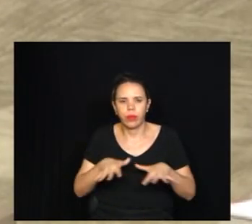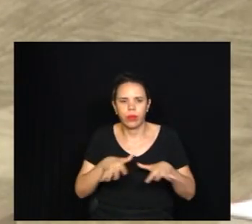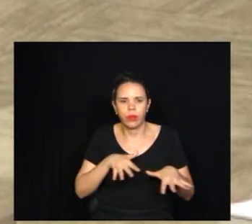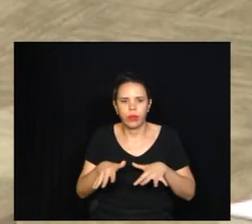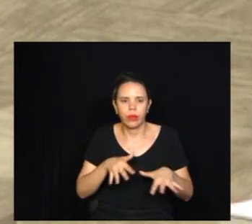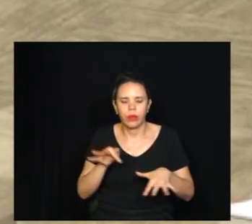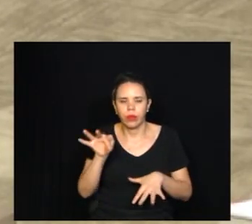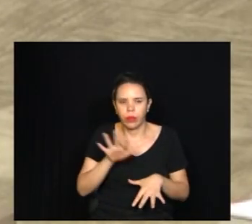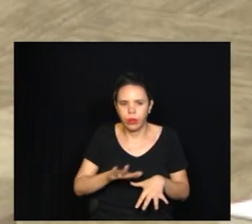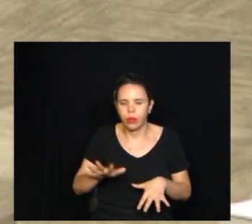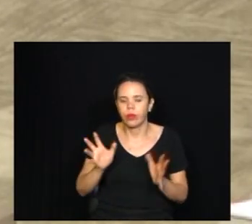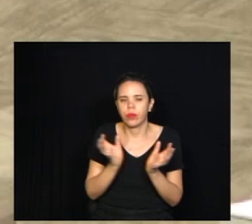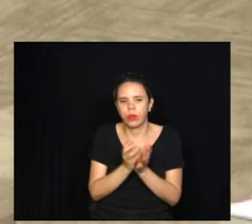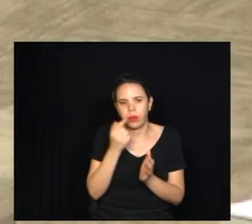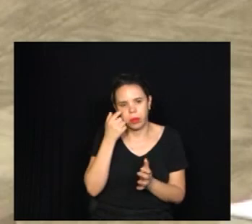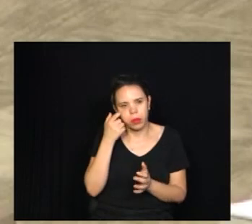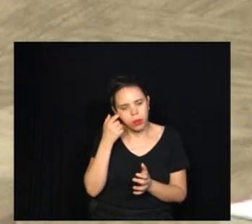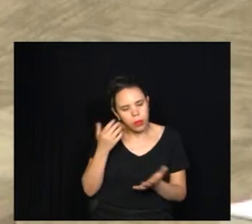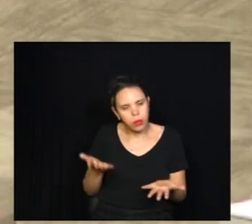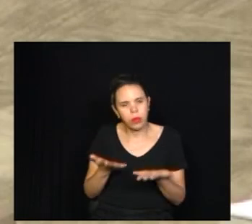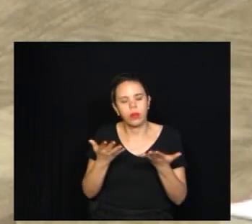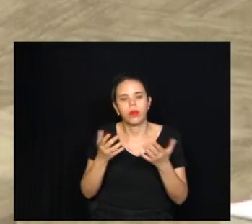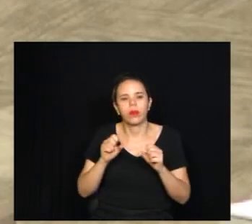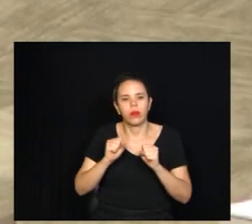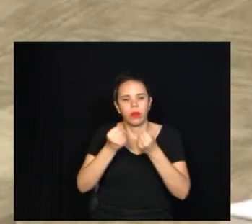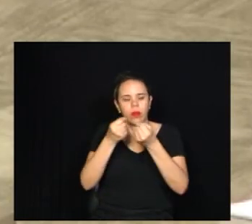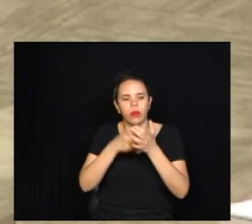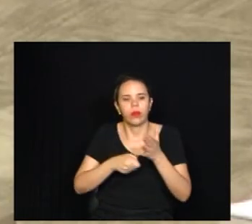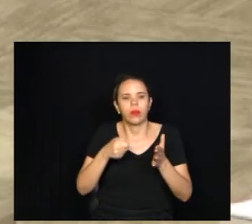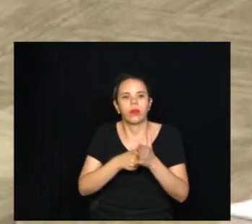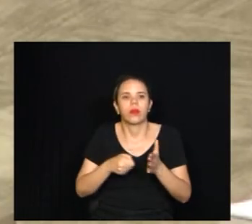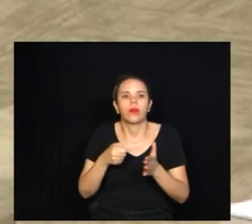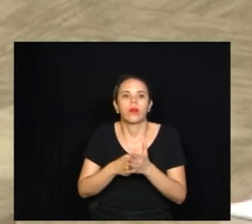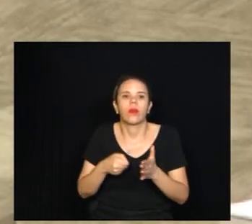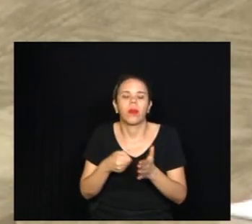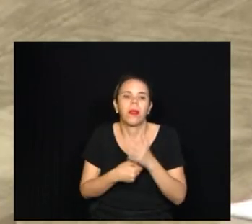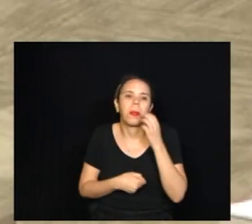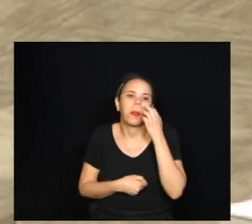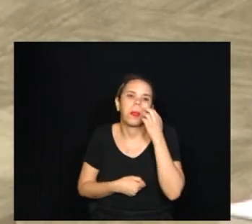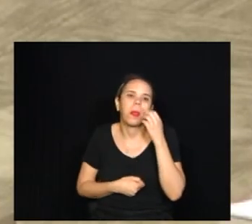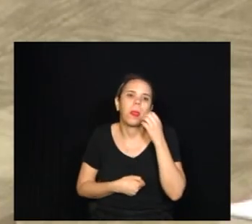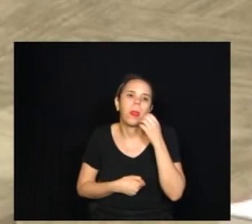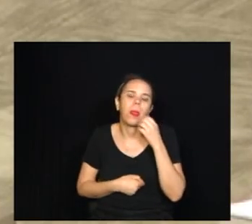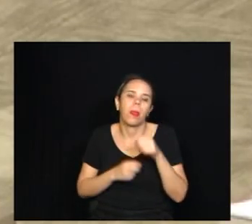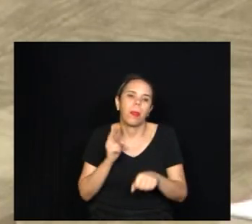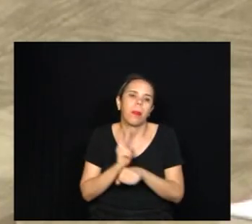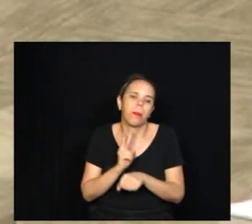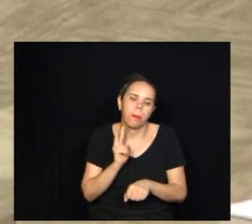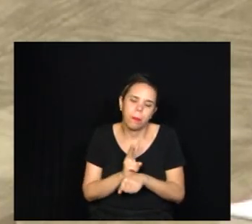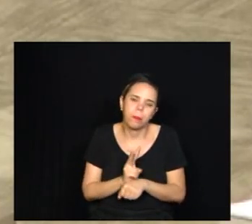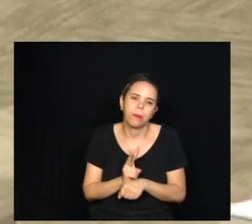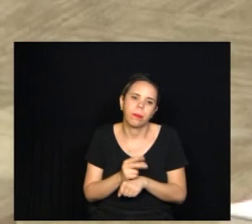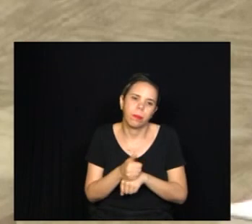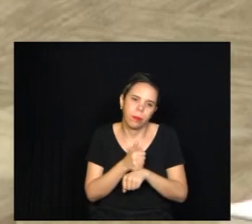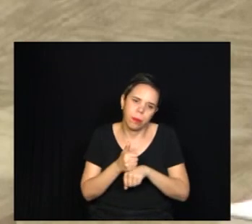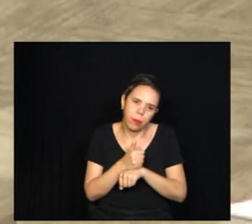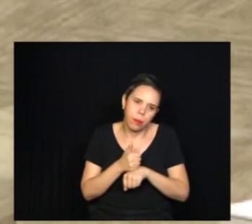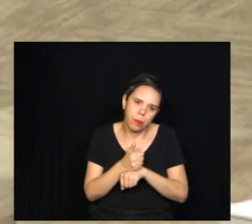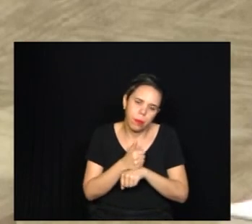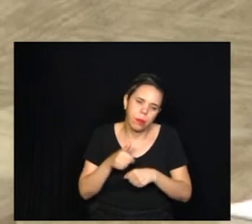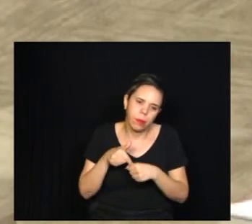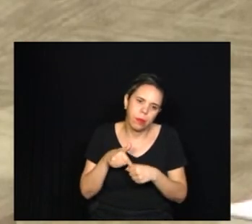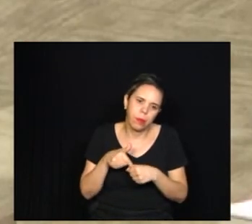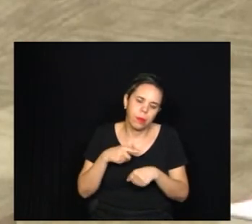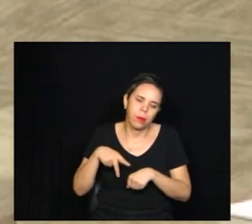da federação e a gente está levantando essa bandeira aí de luta para preservar a profissão de frentista no